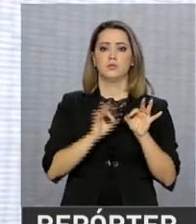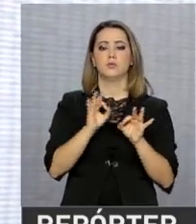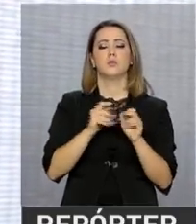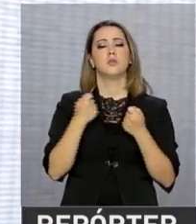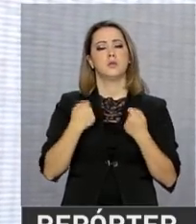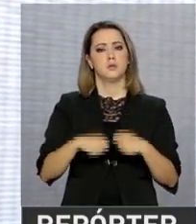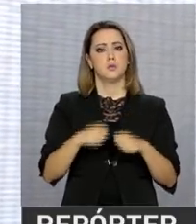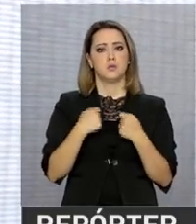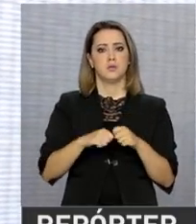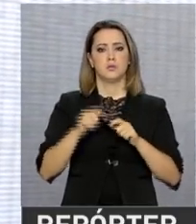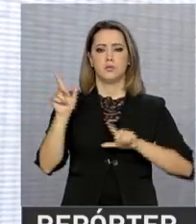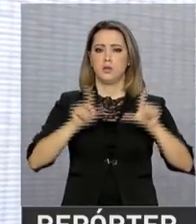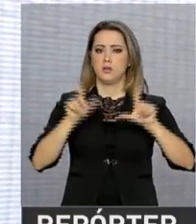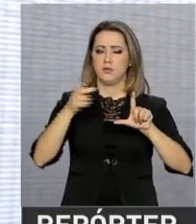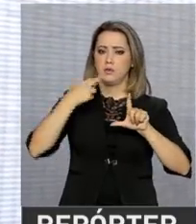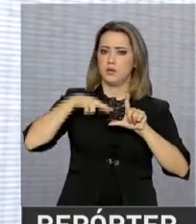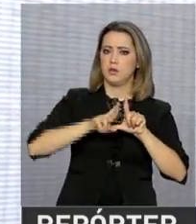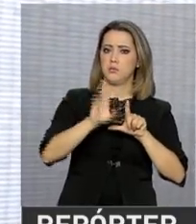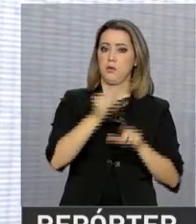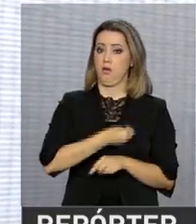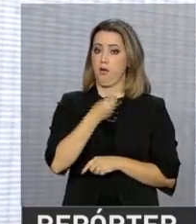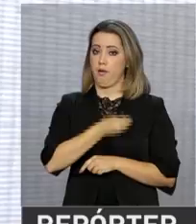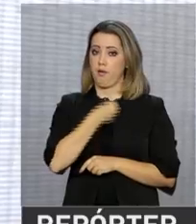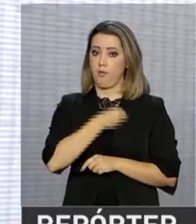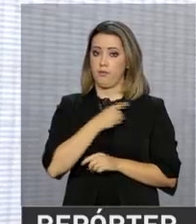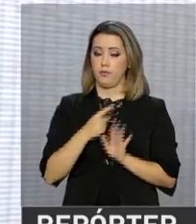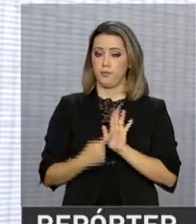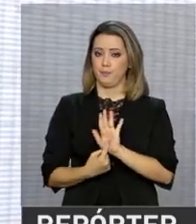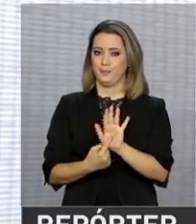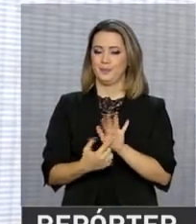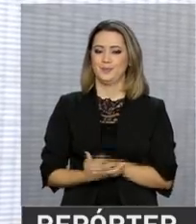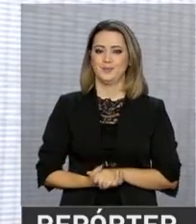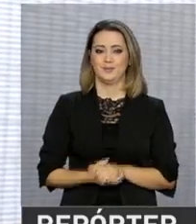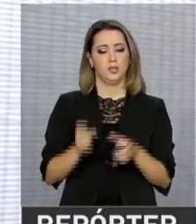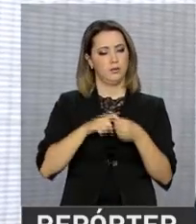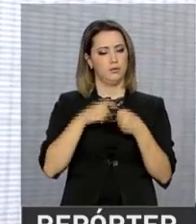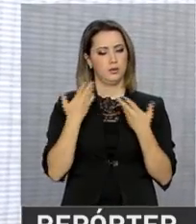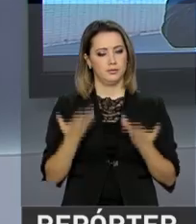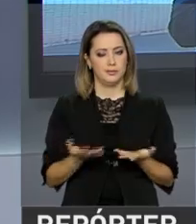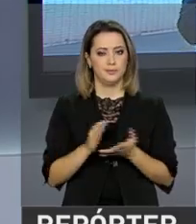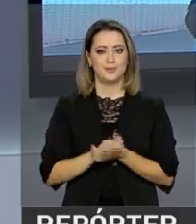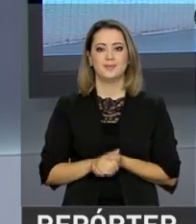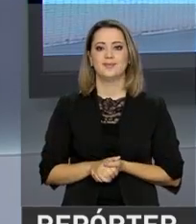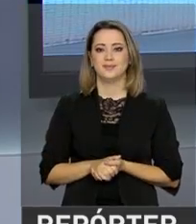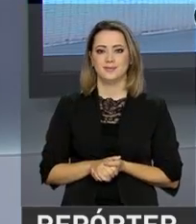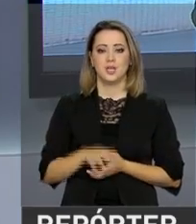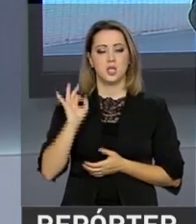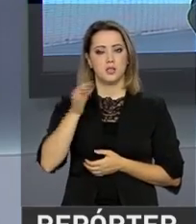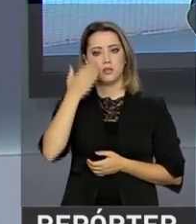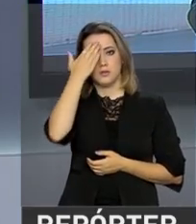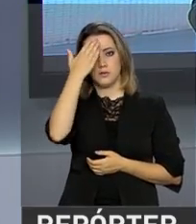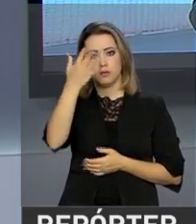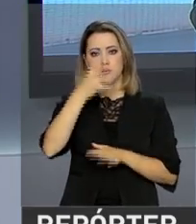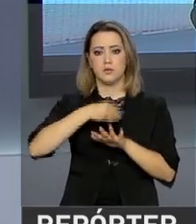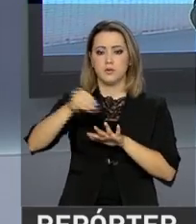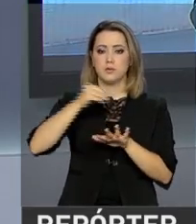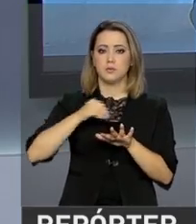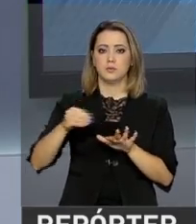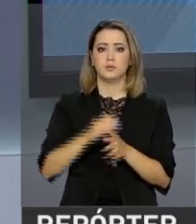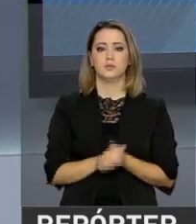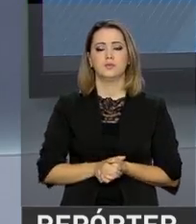deve ter a transmissão ao vivo aqui pela TVNBR. Volto com você aí no estúdio, Leandro. Então, OK, João Pedro, obrigado pelas suas